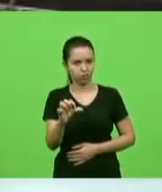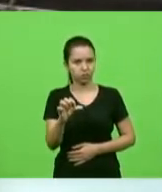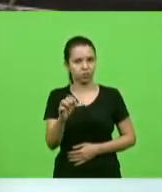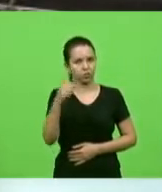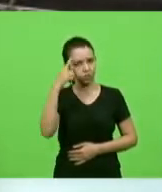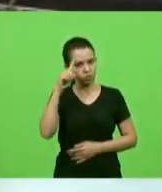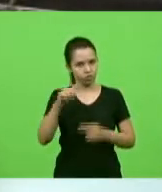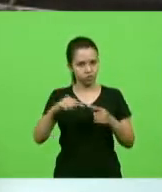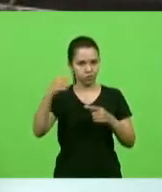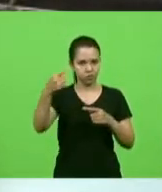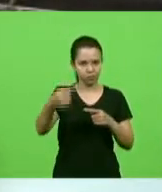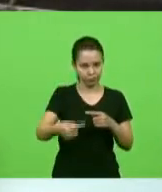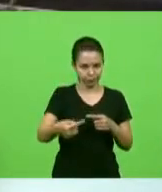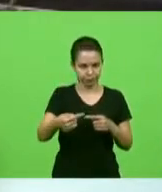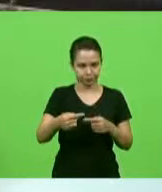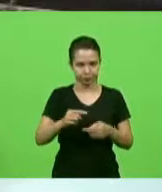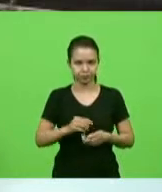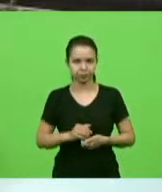depois,